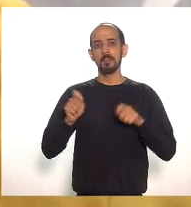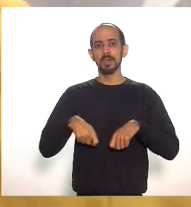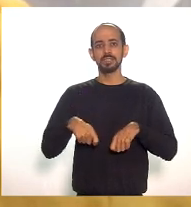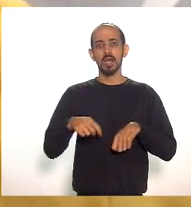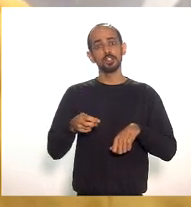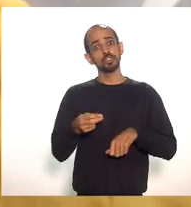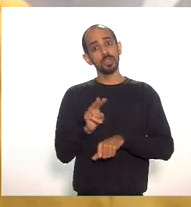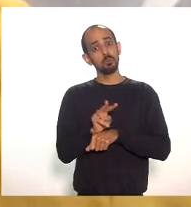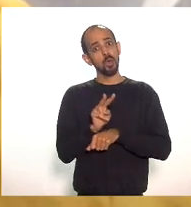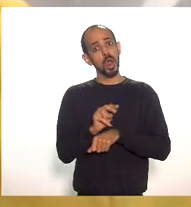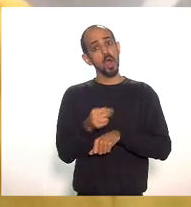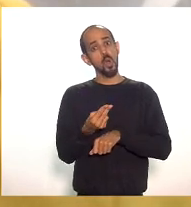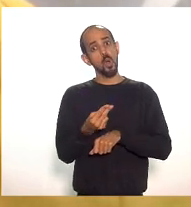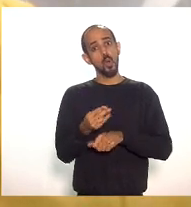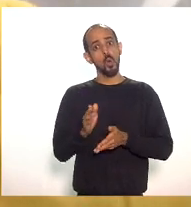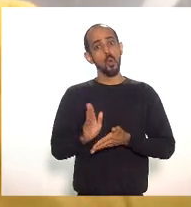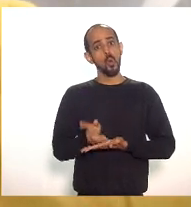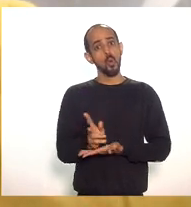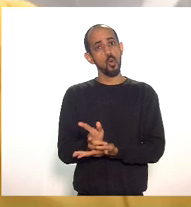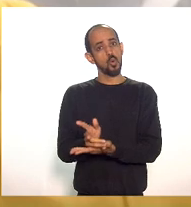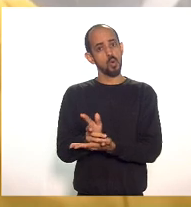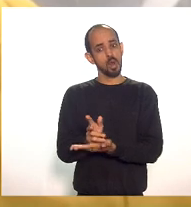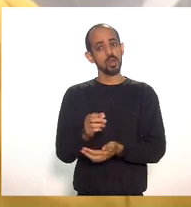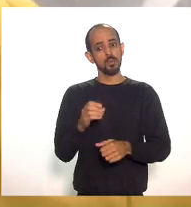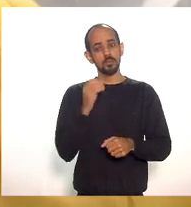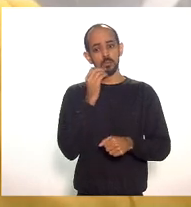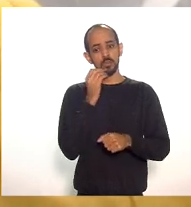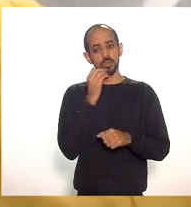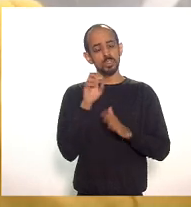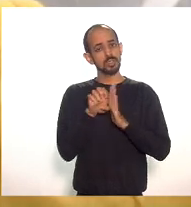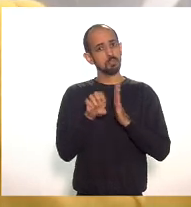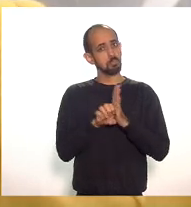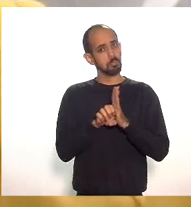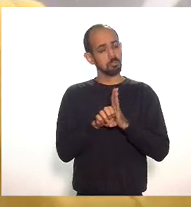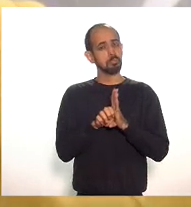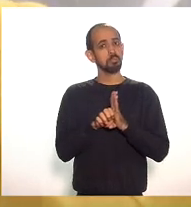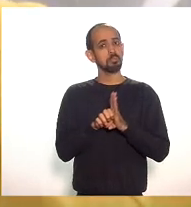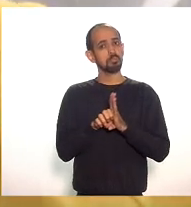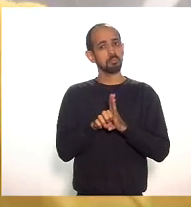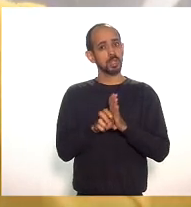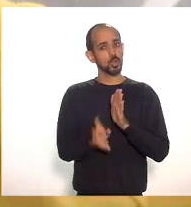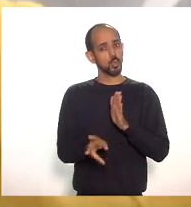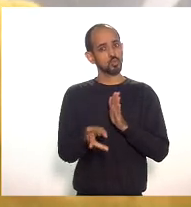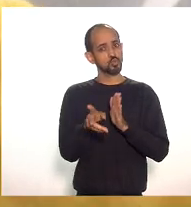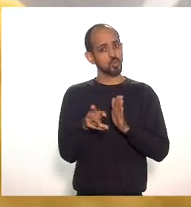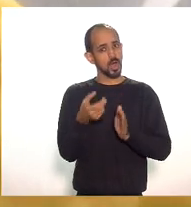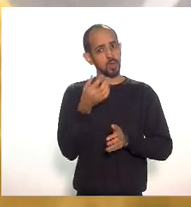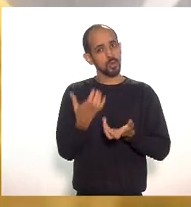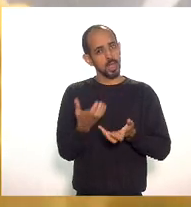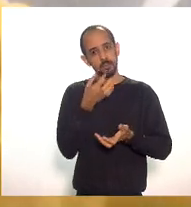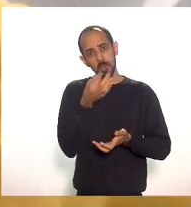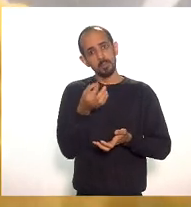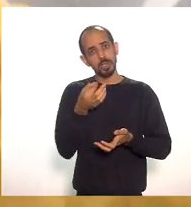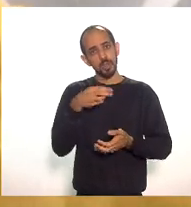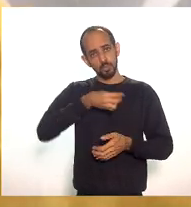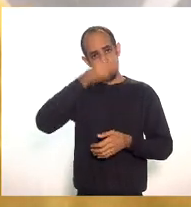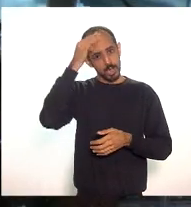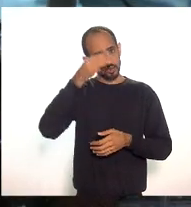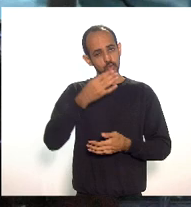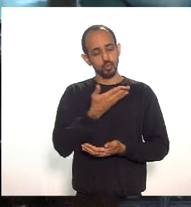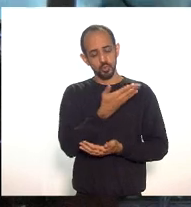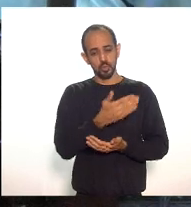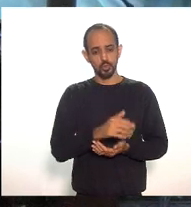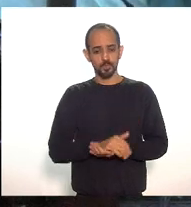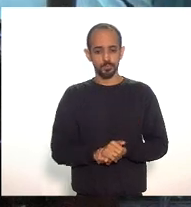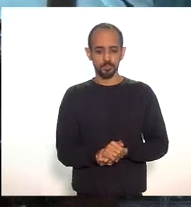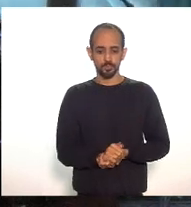Então me parece que essa emenda poderia ser aproveitada aquele análise da ccj por gentileza a capital